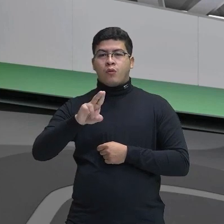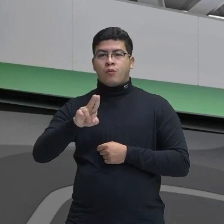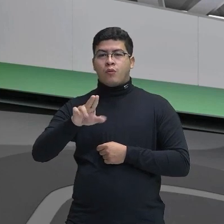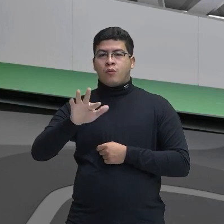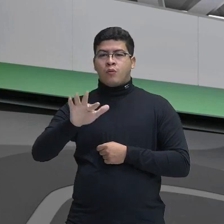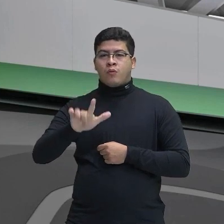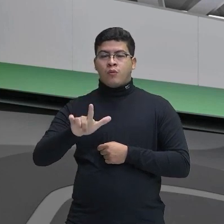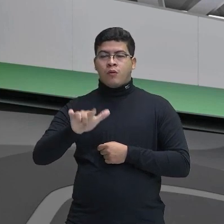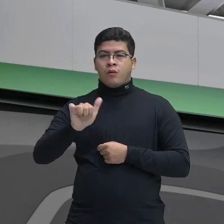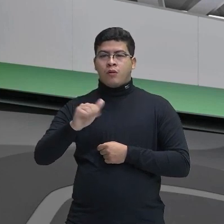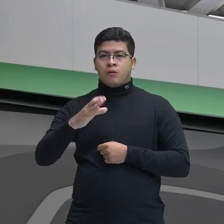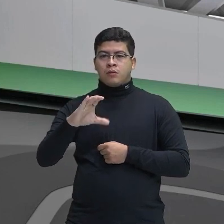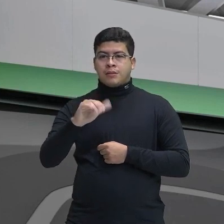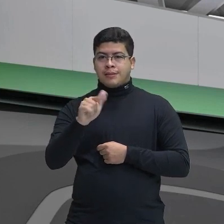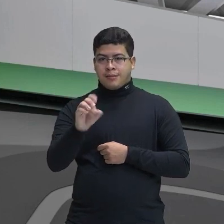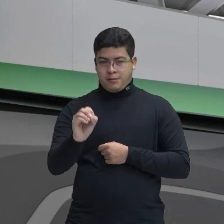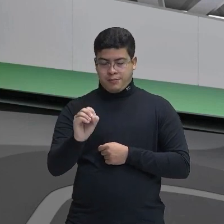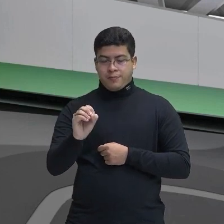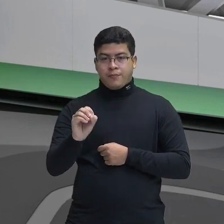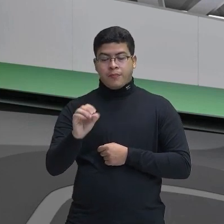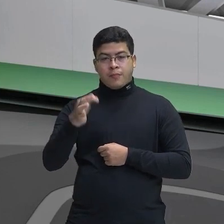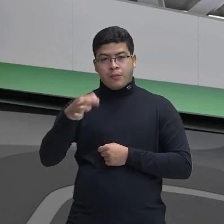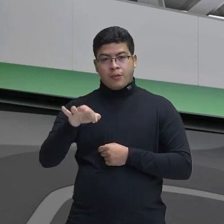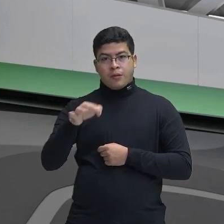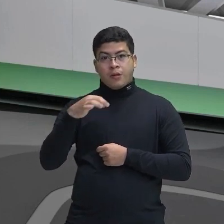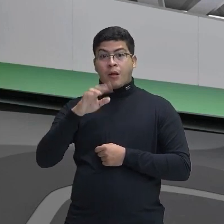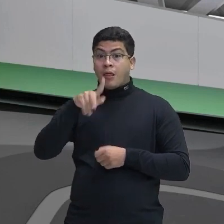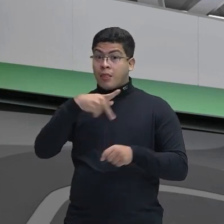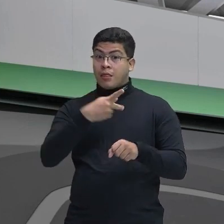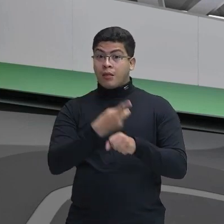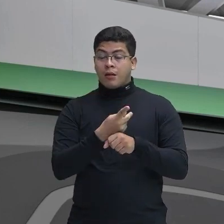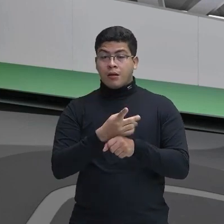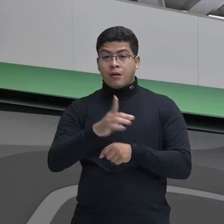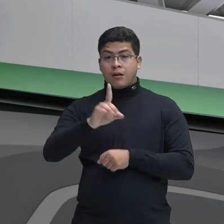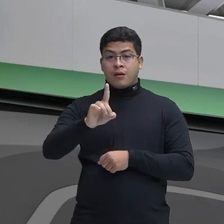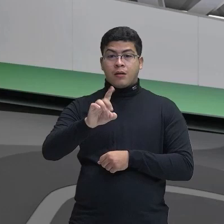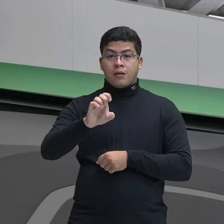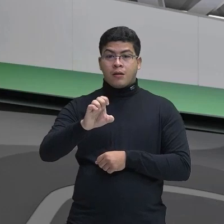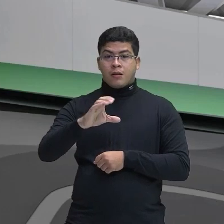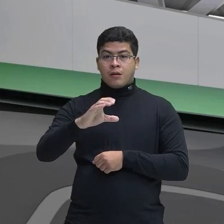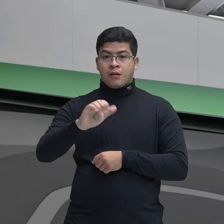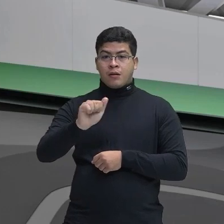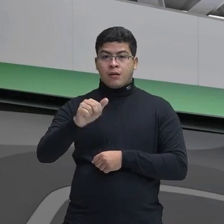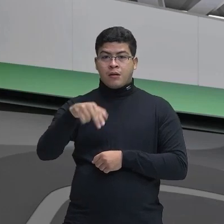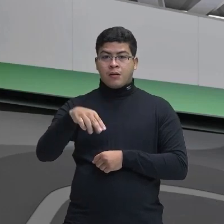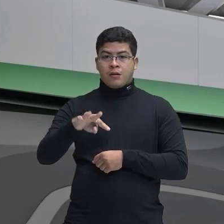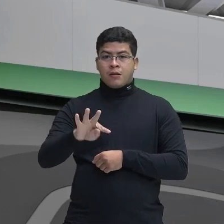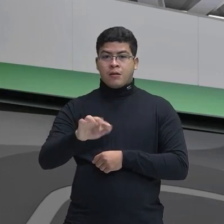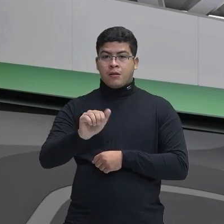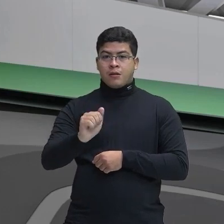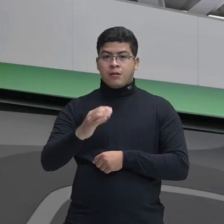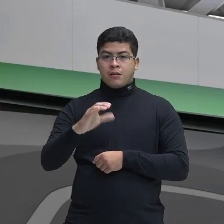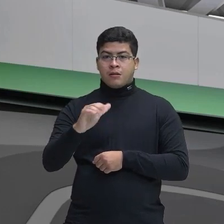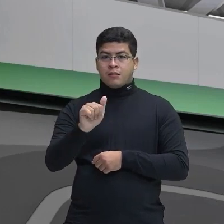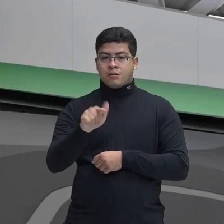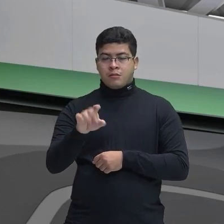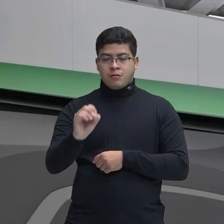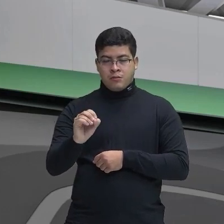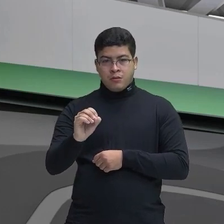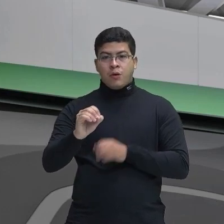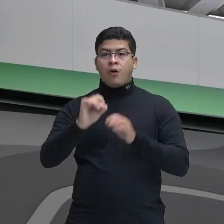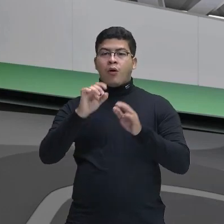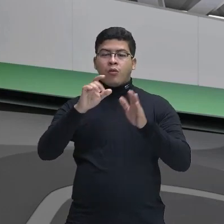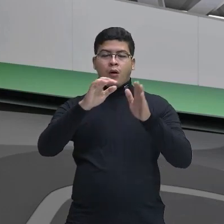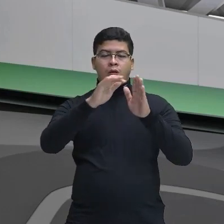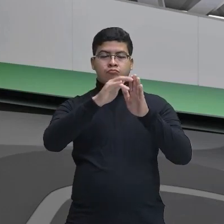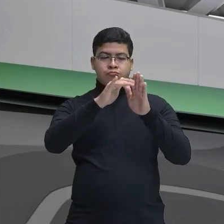flocos. Depois, a gente observa o tanque de decantação, onde esses flocos vão lá para o fundo do tanque.